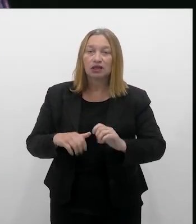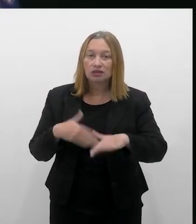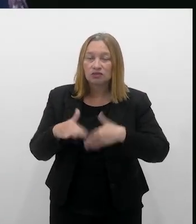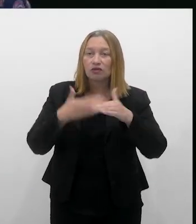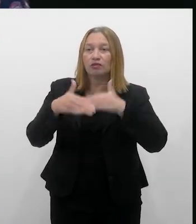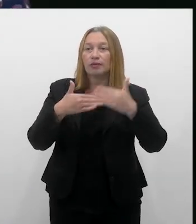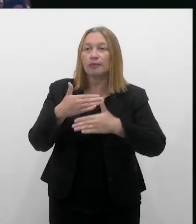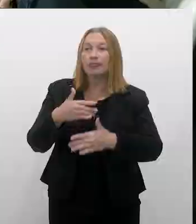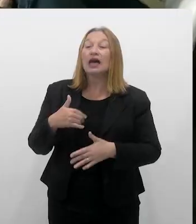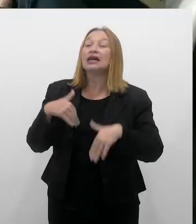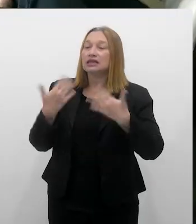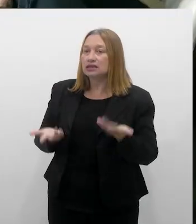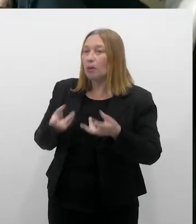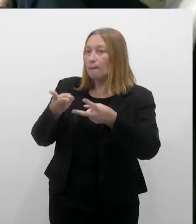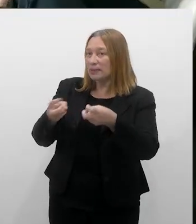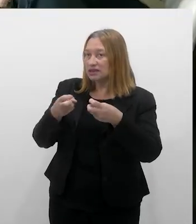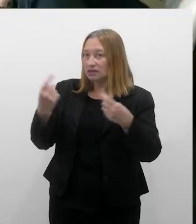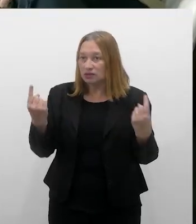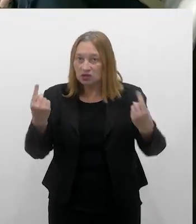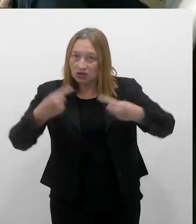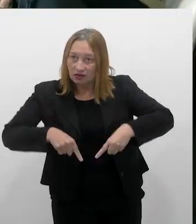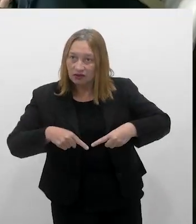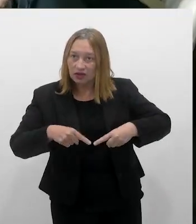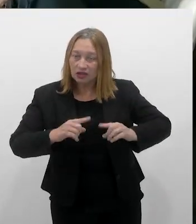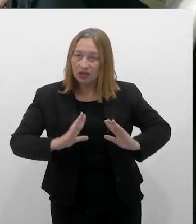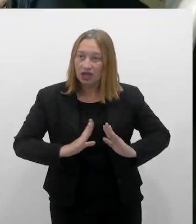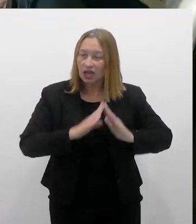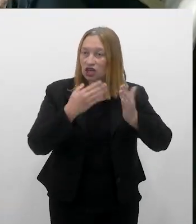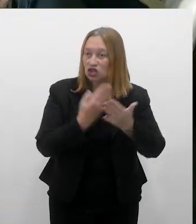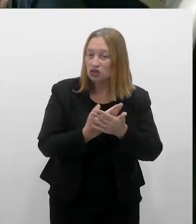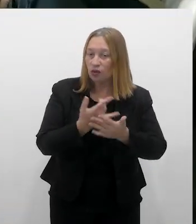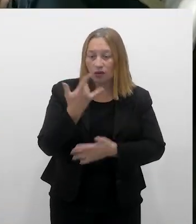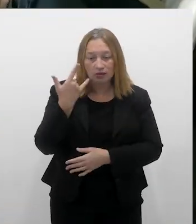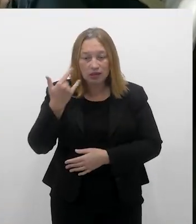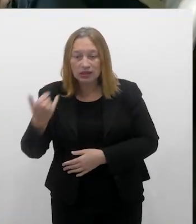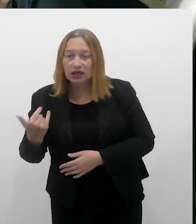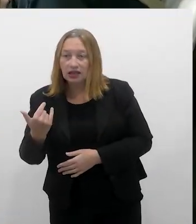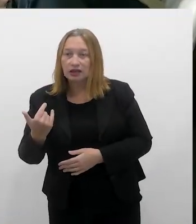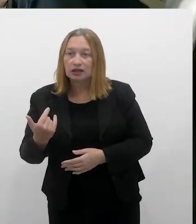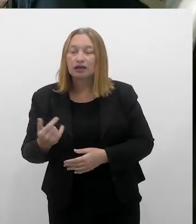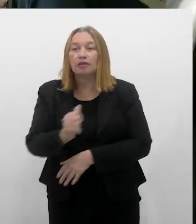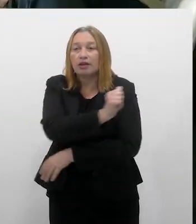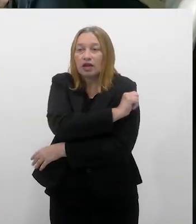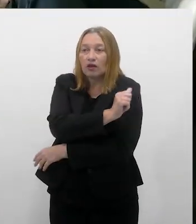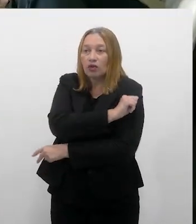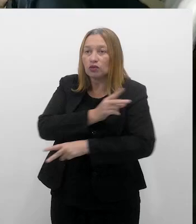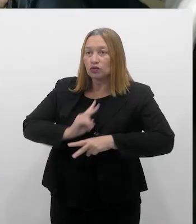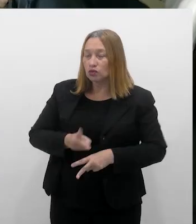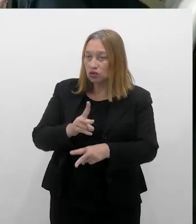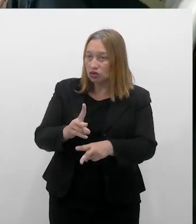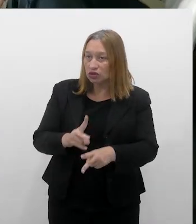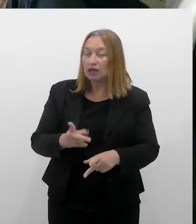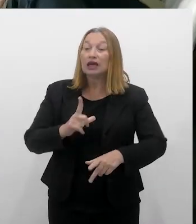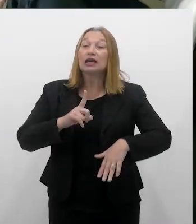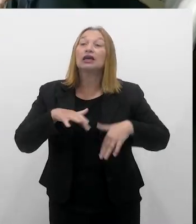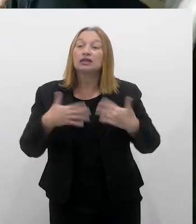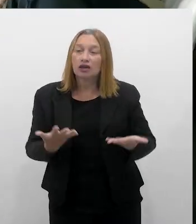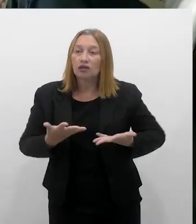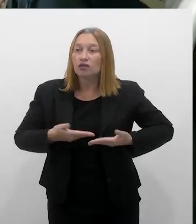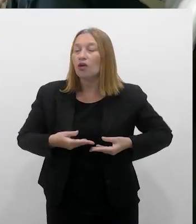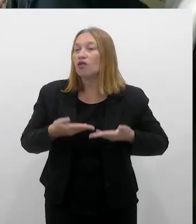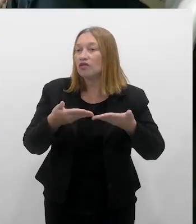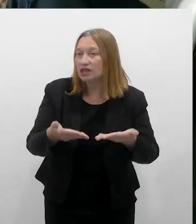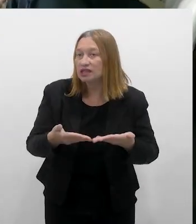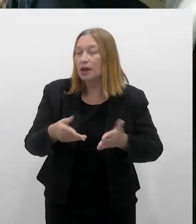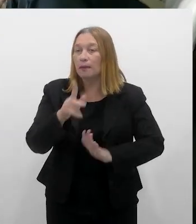essa máquina, né? Então, perceba, o desafio é tornar a escola atrativa para que o aluno permaneça. Então, você tem que